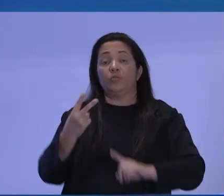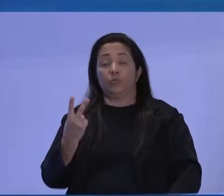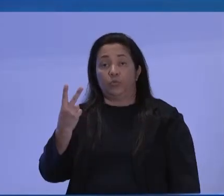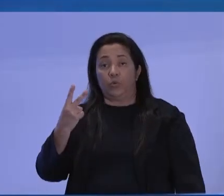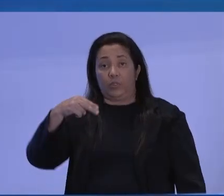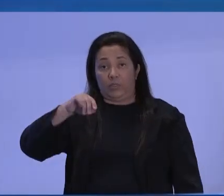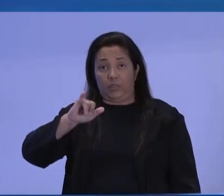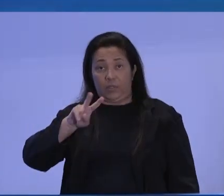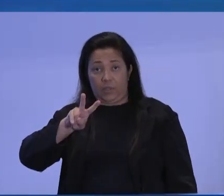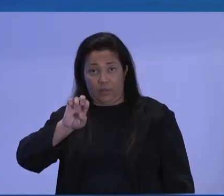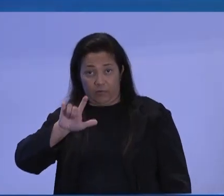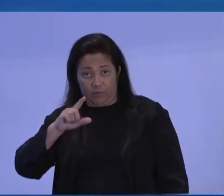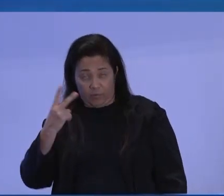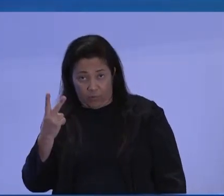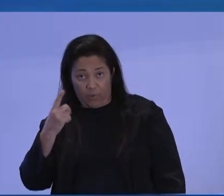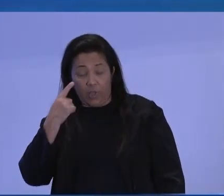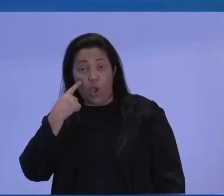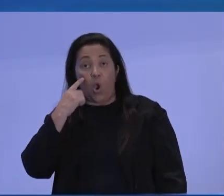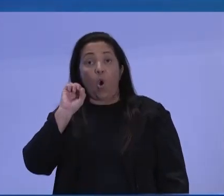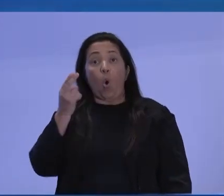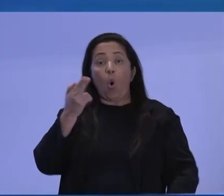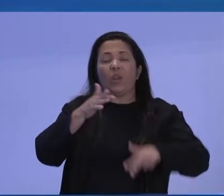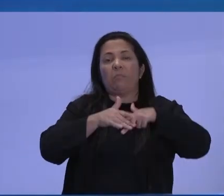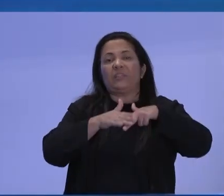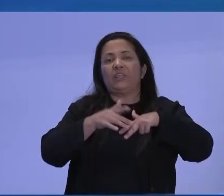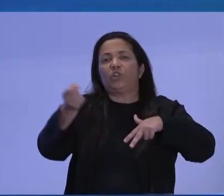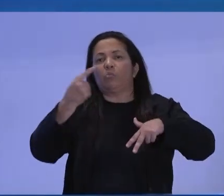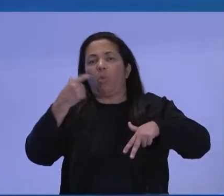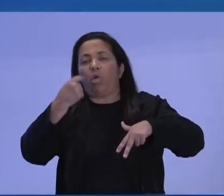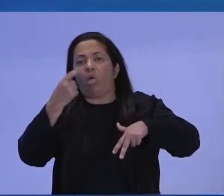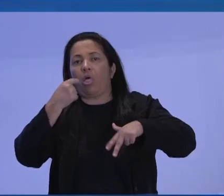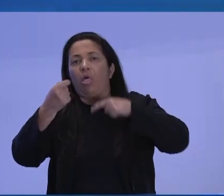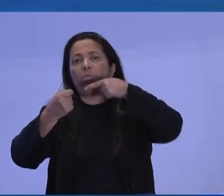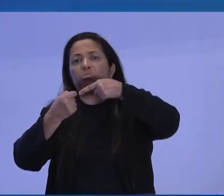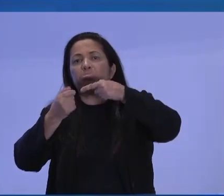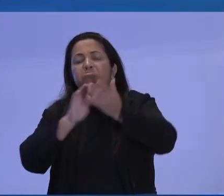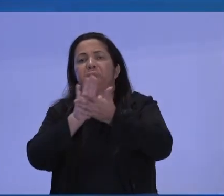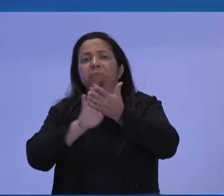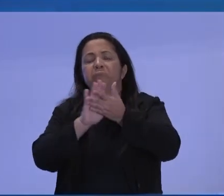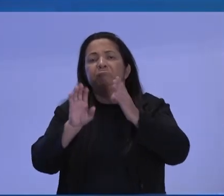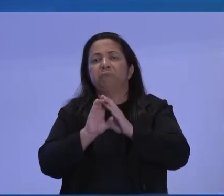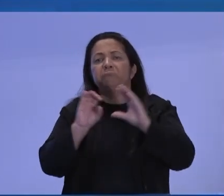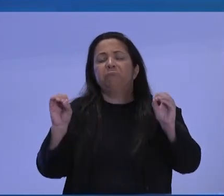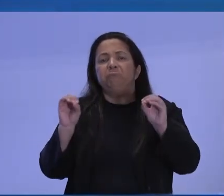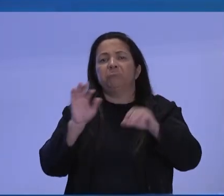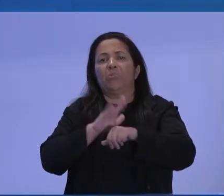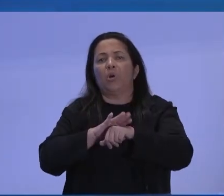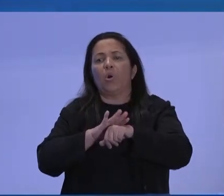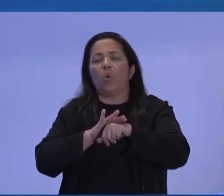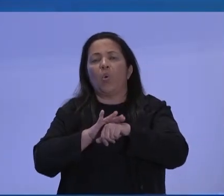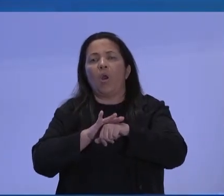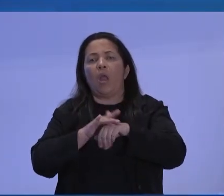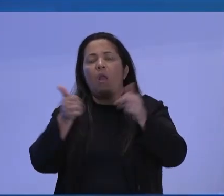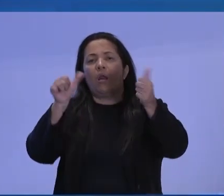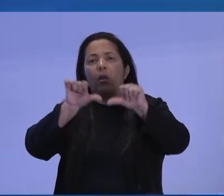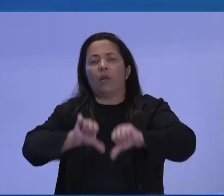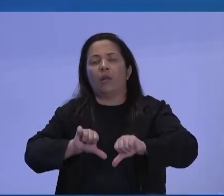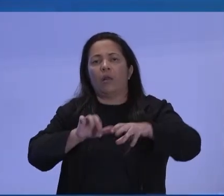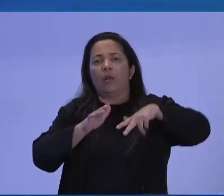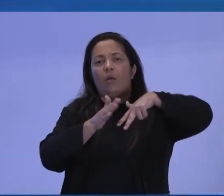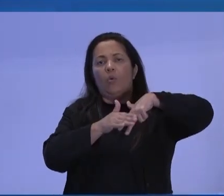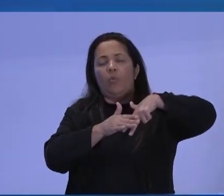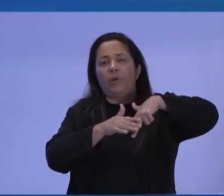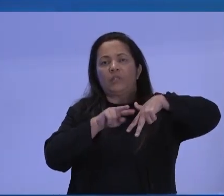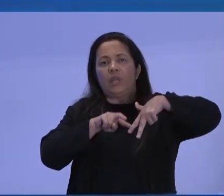de resistência medicamentosa primária. E caso seja confirmada essa resistência medicamentosa primária, esse paciente será